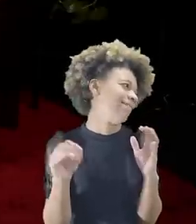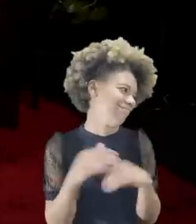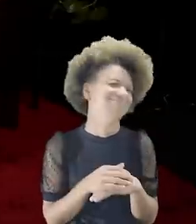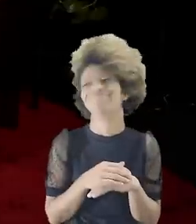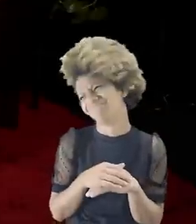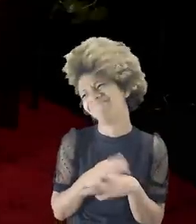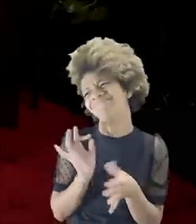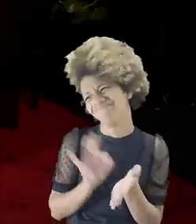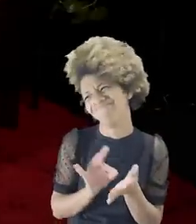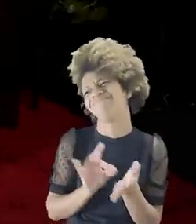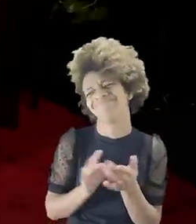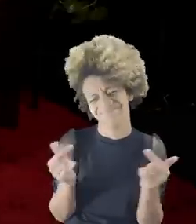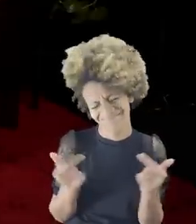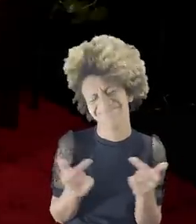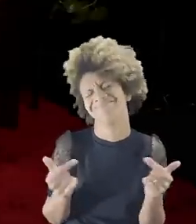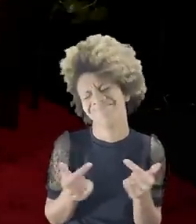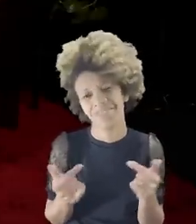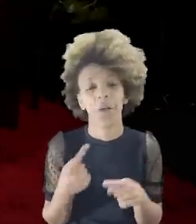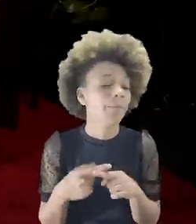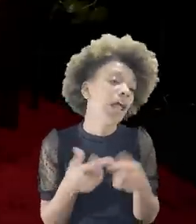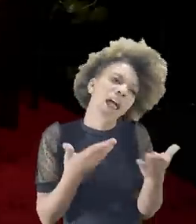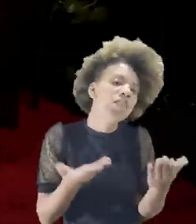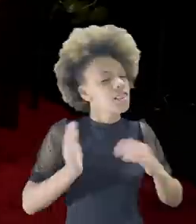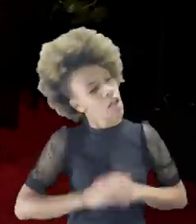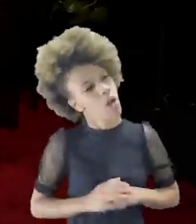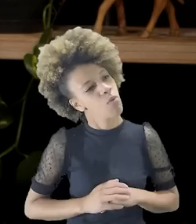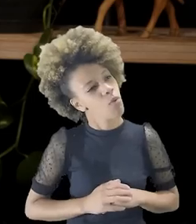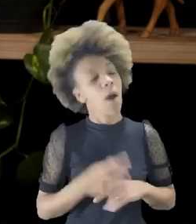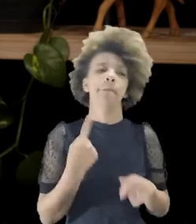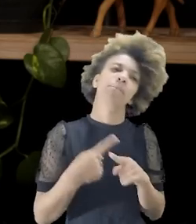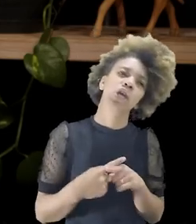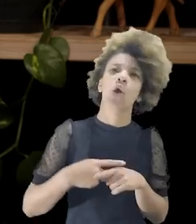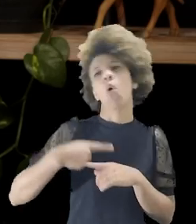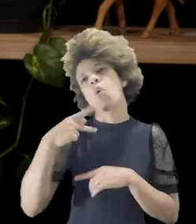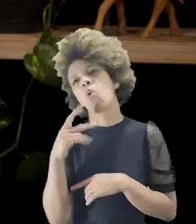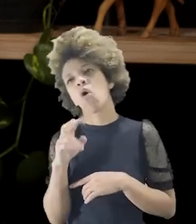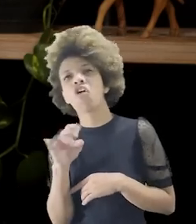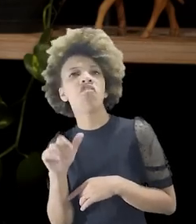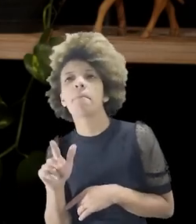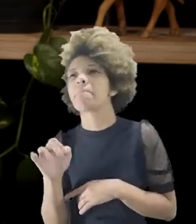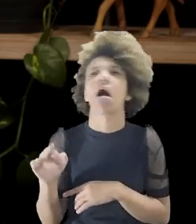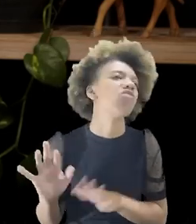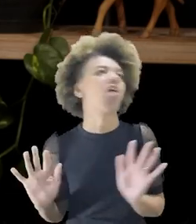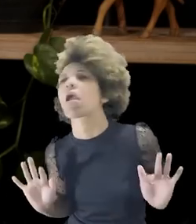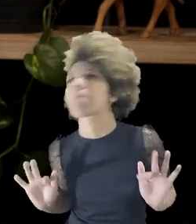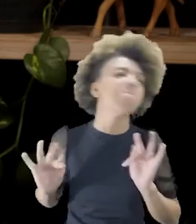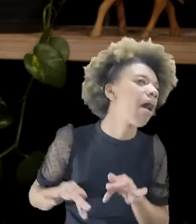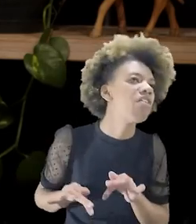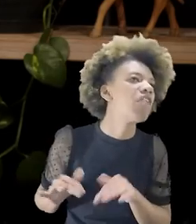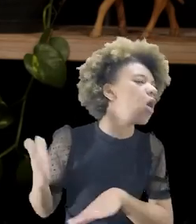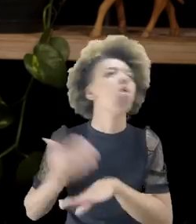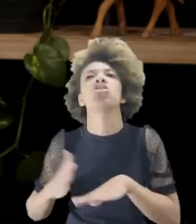É isso aí né porque a gente fica assim não sei lá come briant acabava